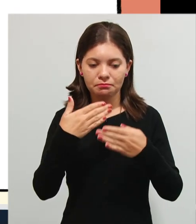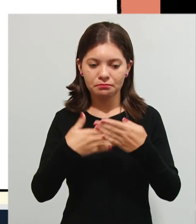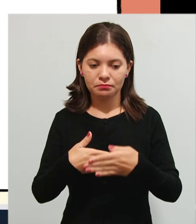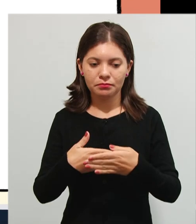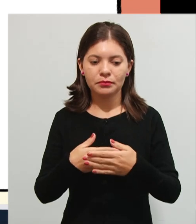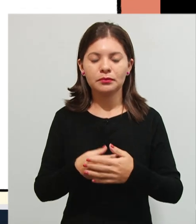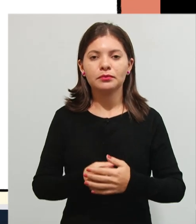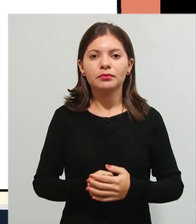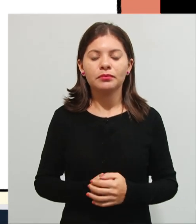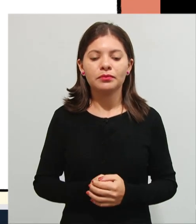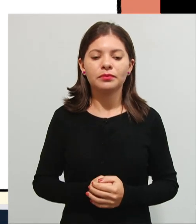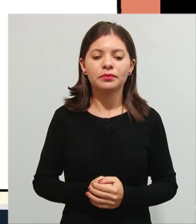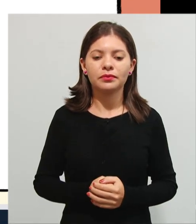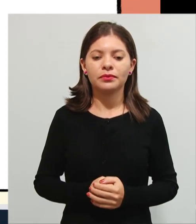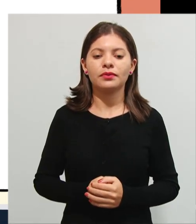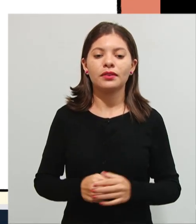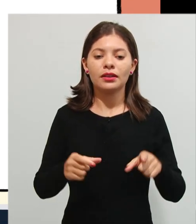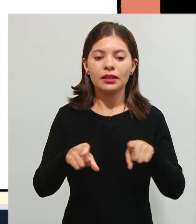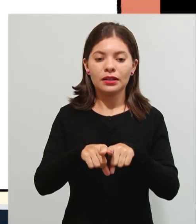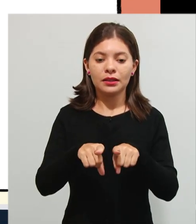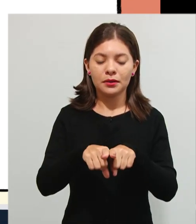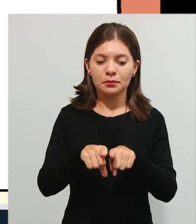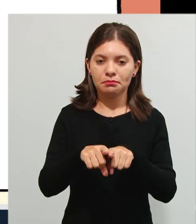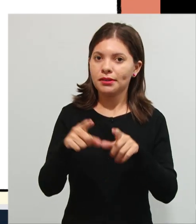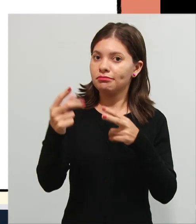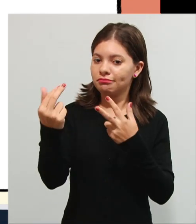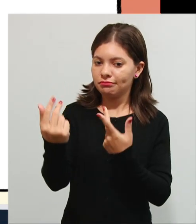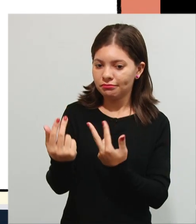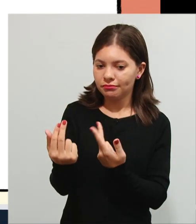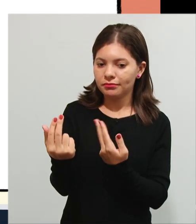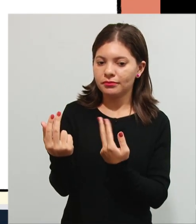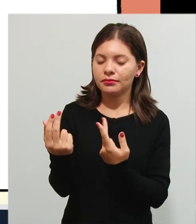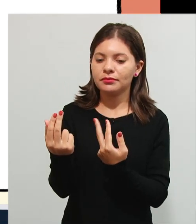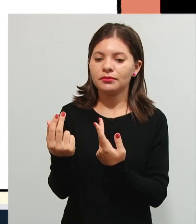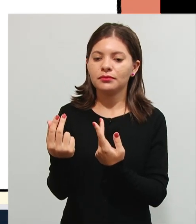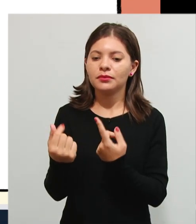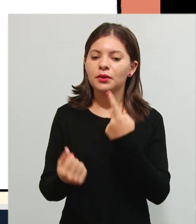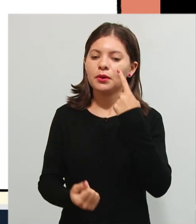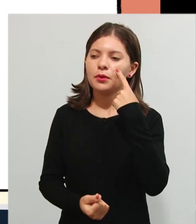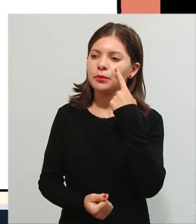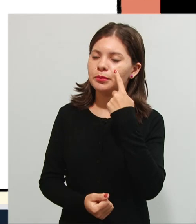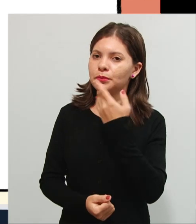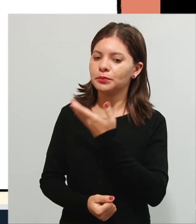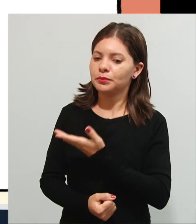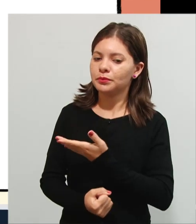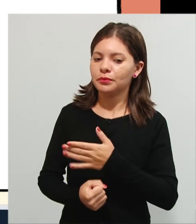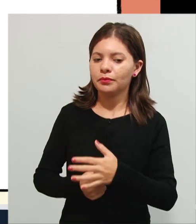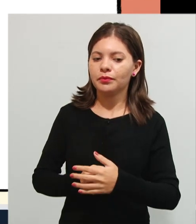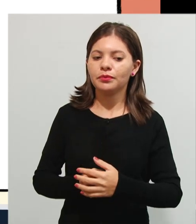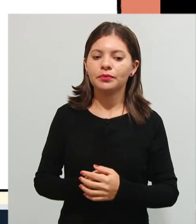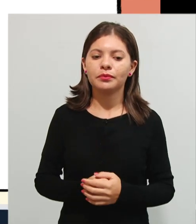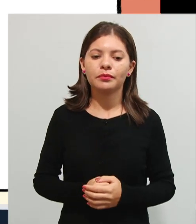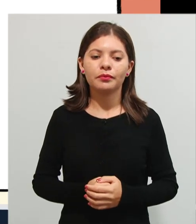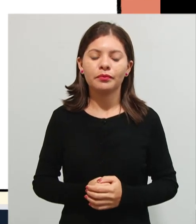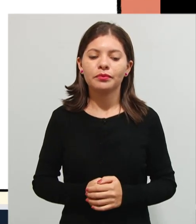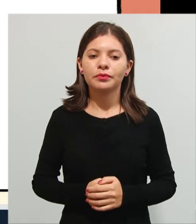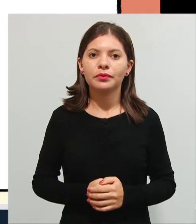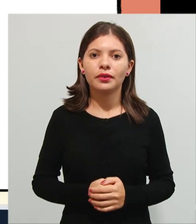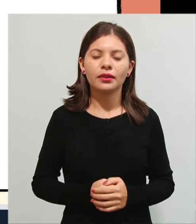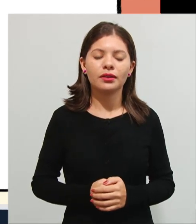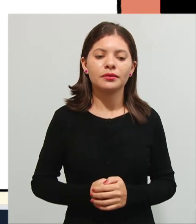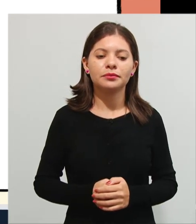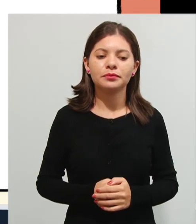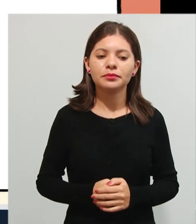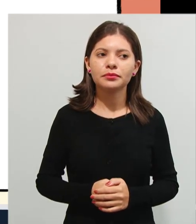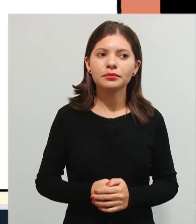Word, Excel, PowerPoint, ok? E a gente tem similares. Se a gente for observar com